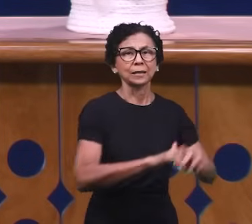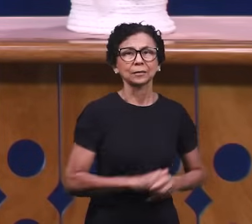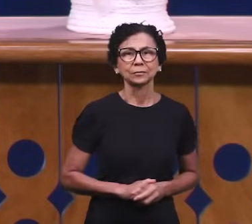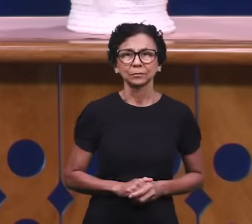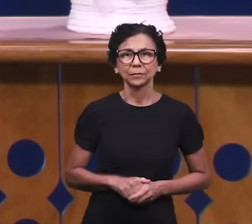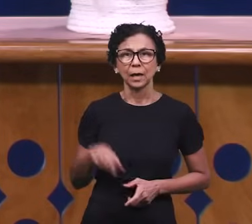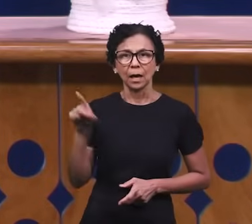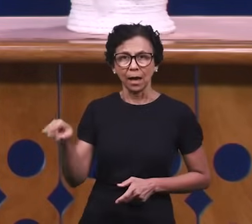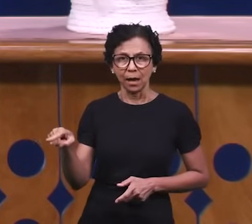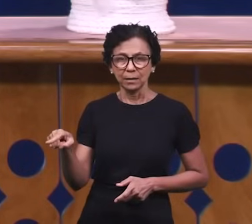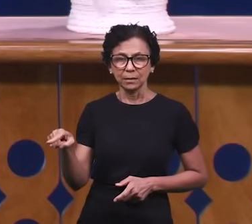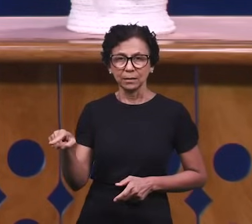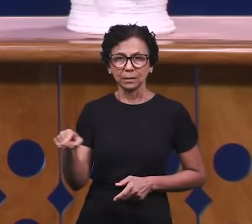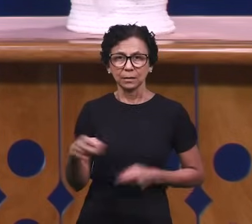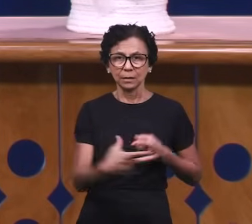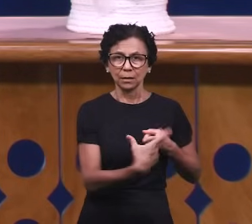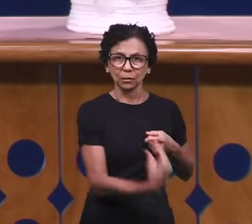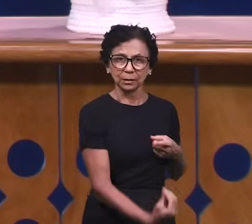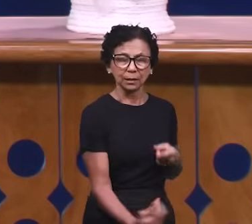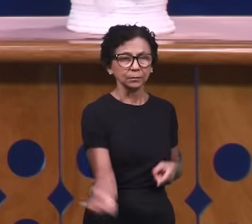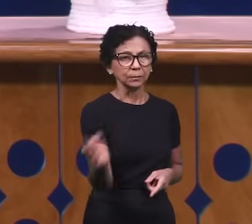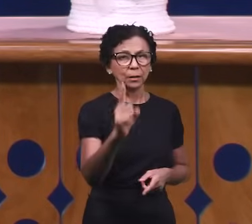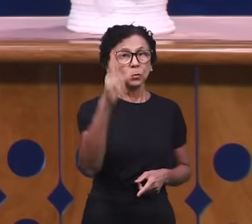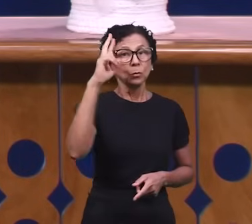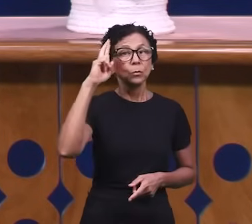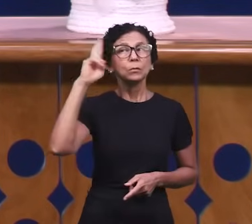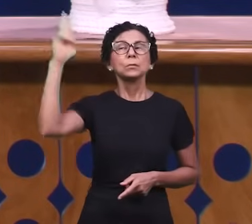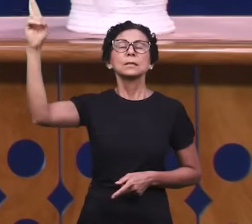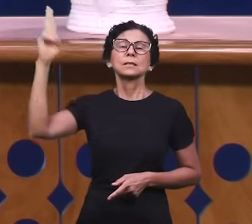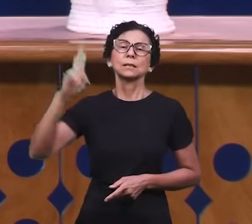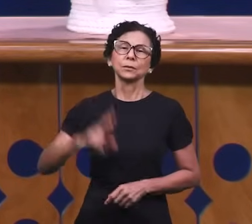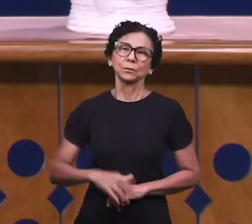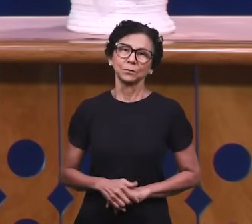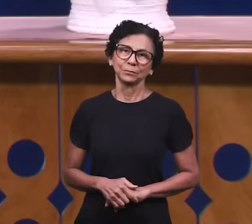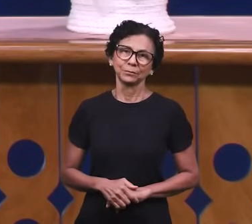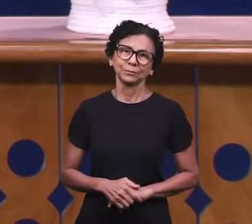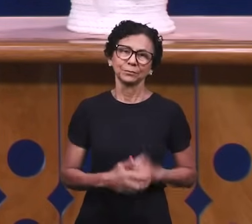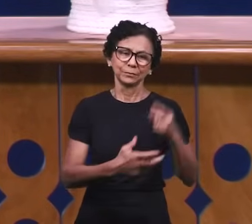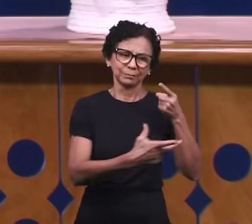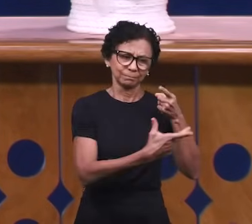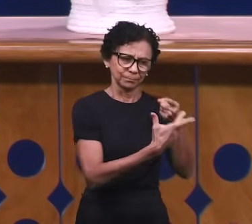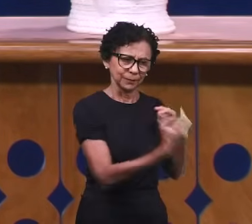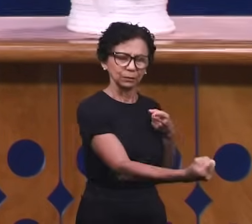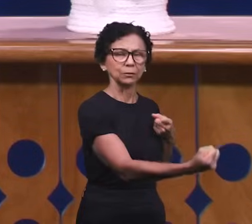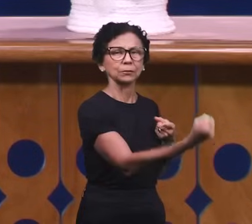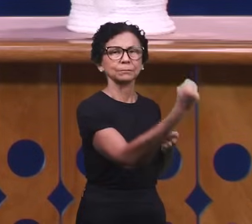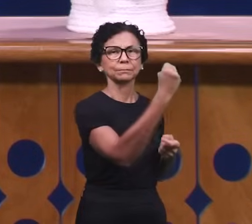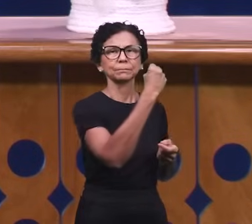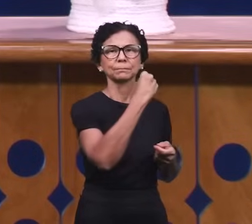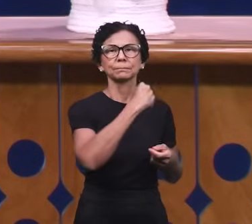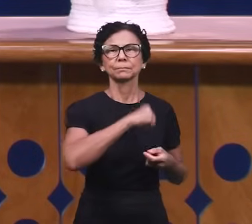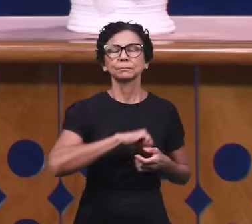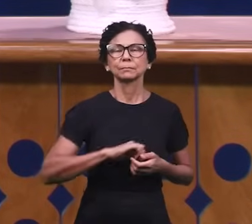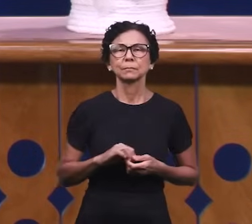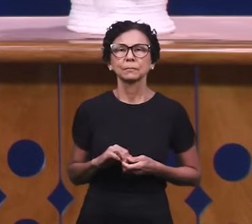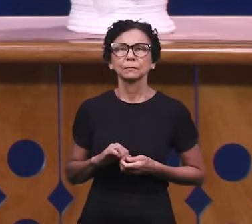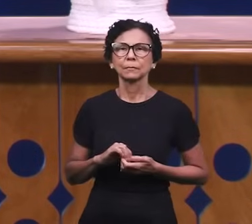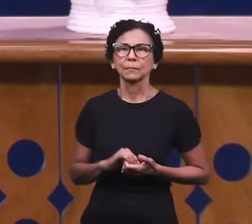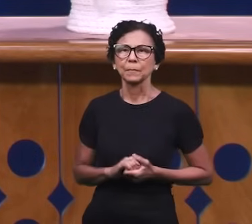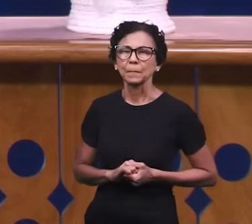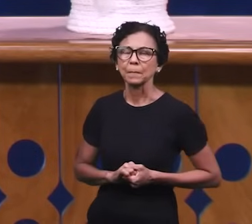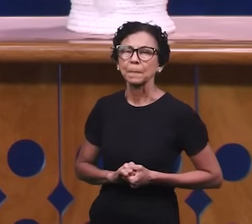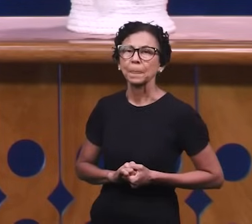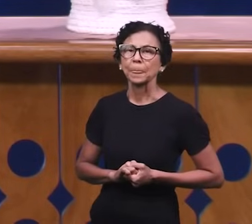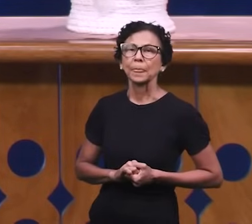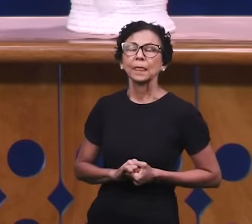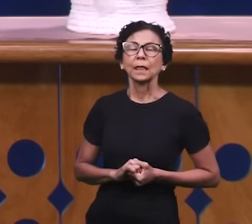de Asa. não foi derrotado pelo Senhor, porque ao Senhor pertence à vitória. E o texto é é interessante que ele diz o